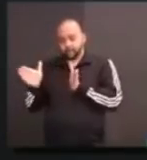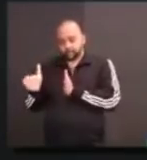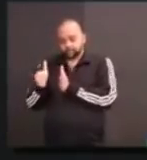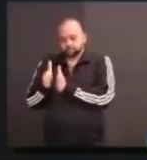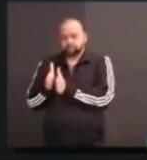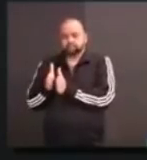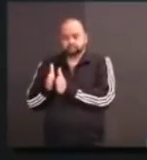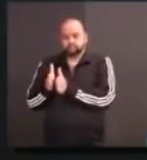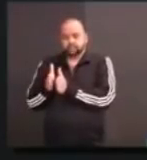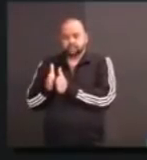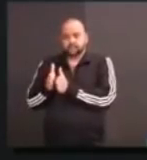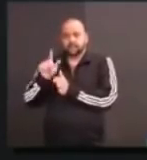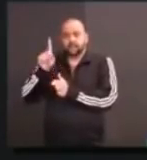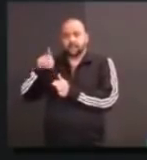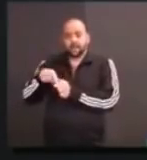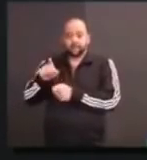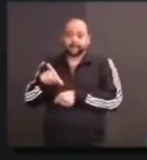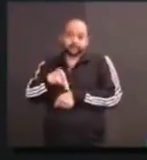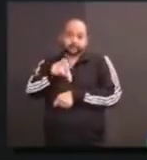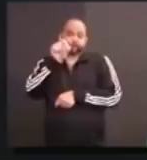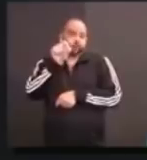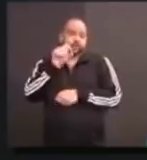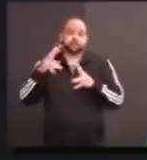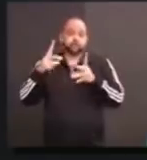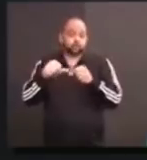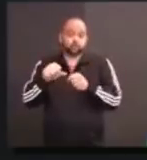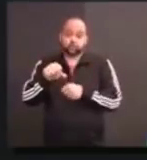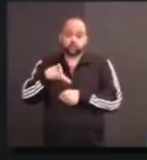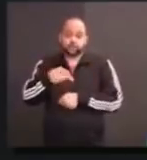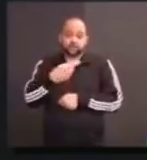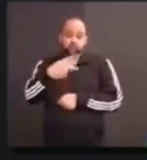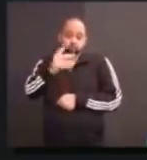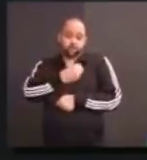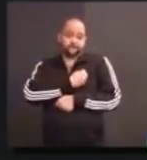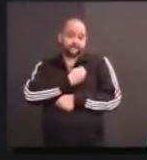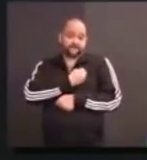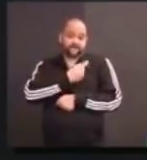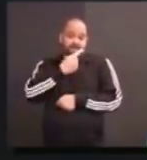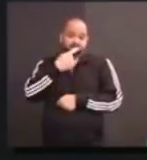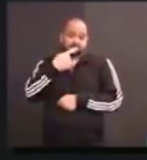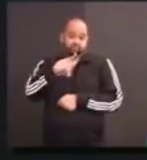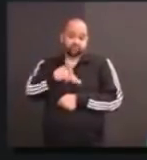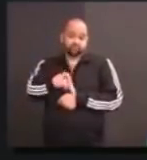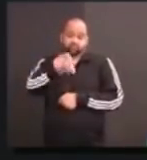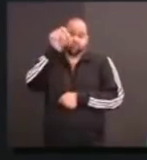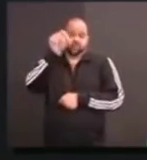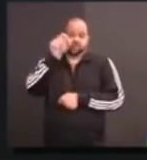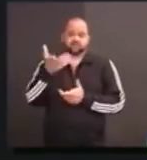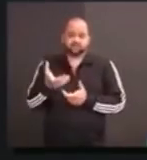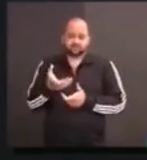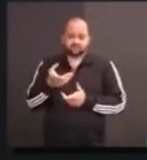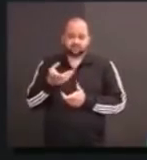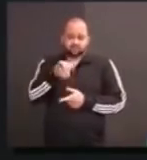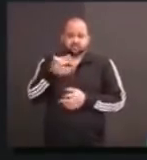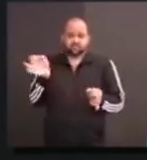É uma questão de escolha. Tudo na vida é uma questão de escolha. Escolham.